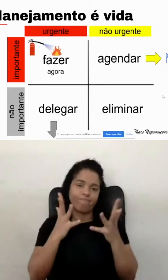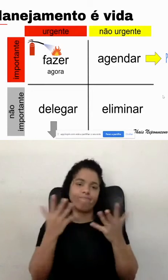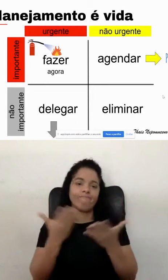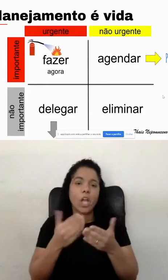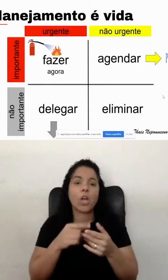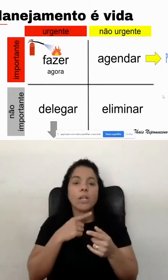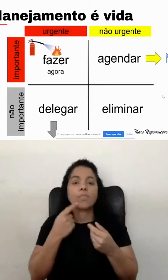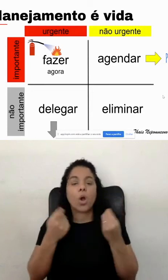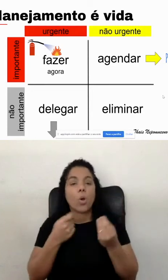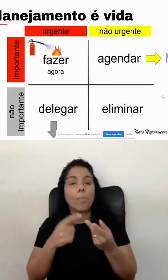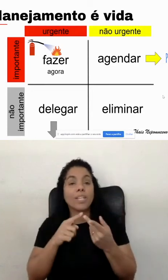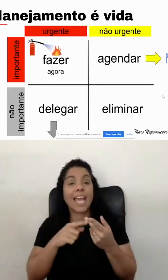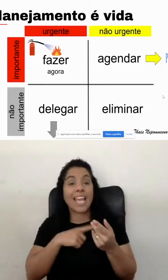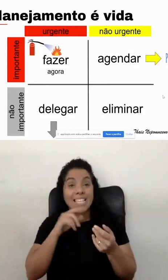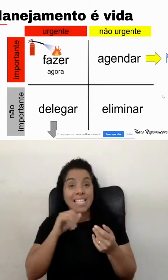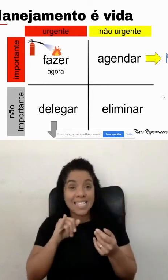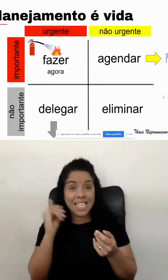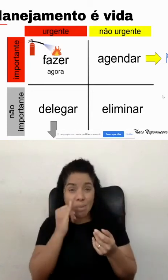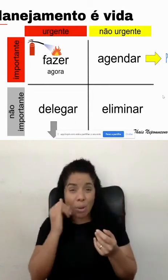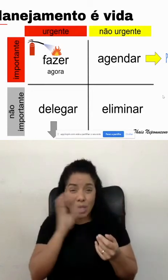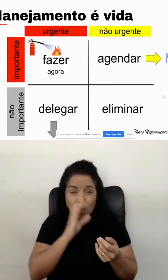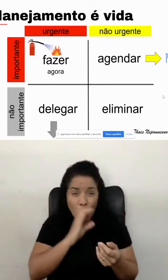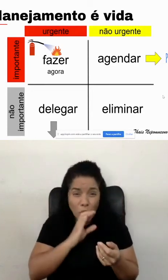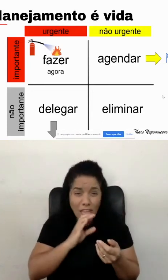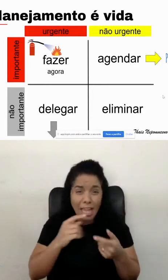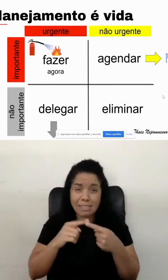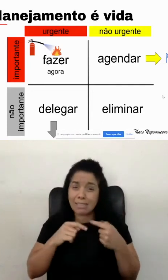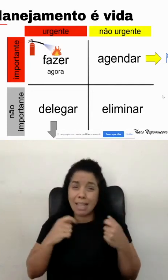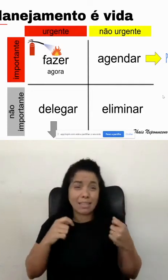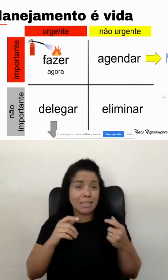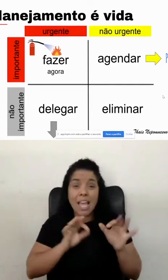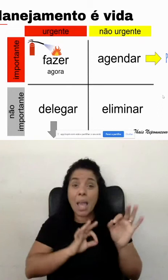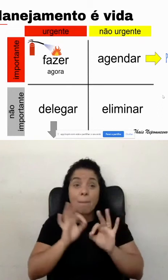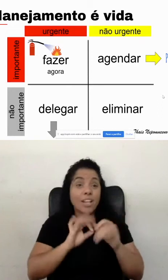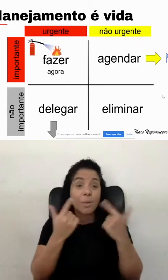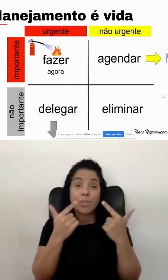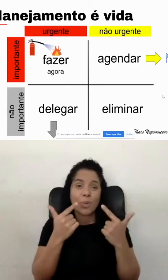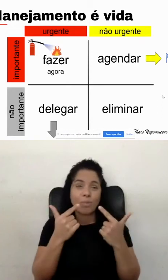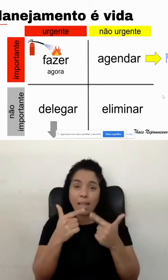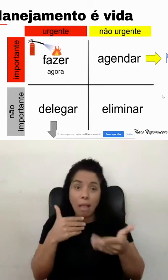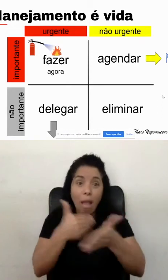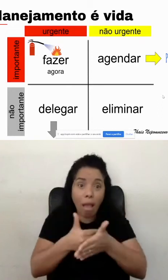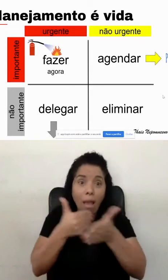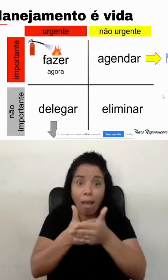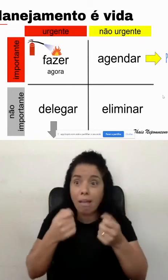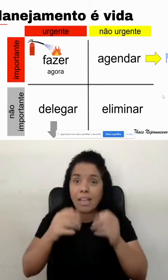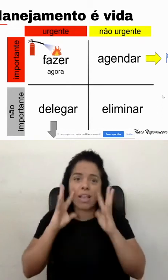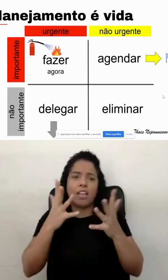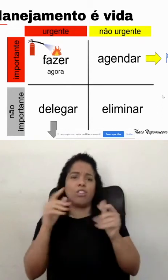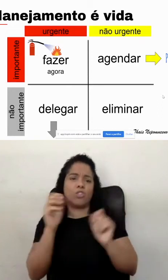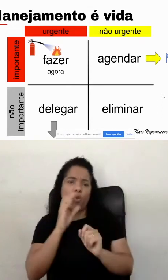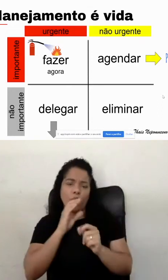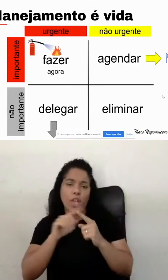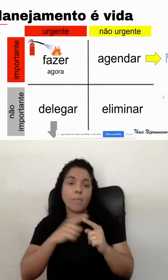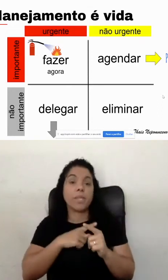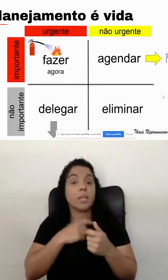tenho que tratar sem poder planejar. Então, nosso foco sempre vai ser o planejamento, a agenda, e acompanhar